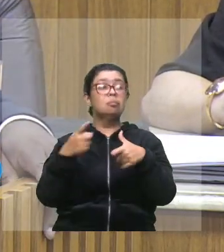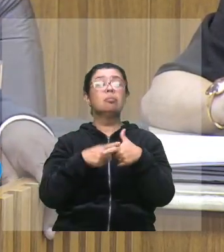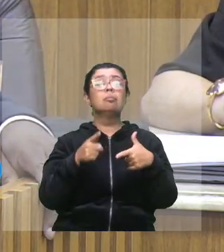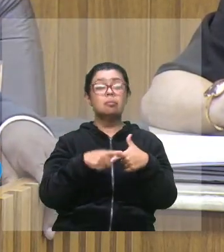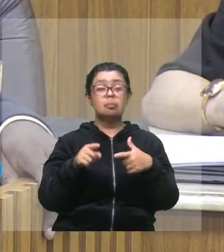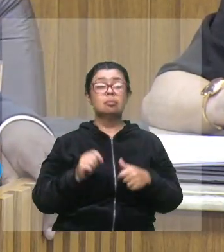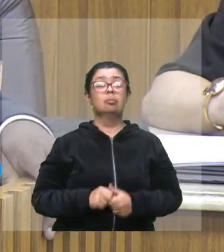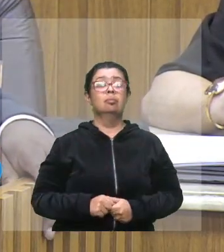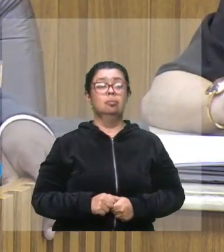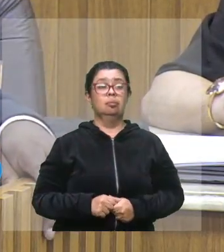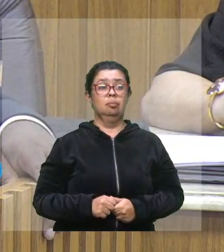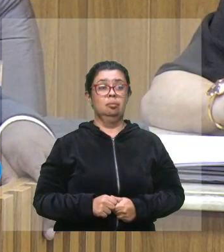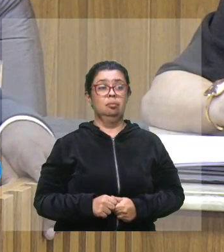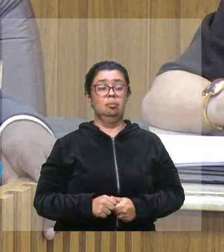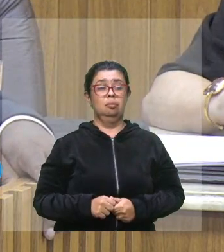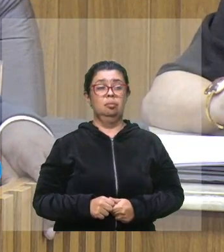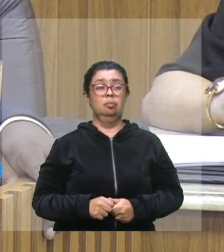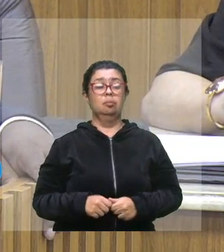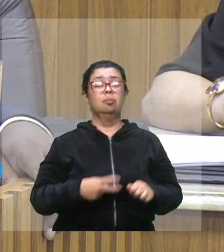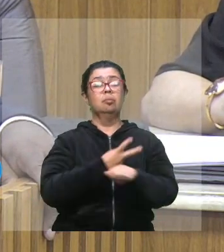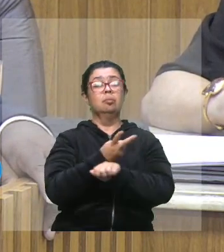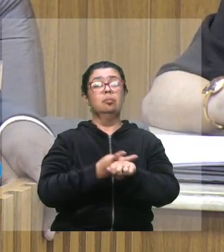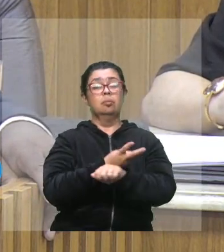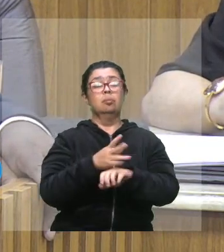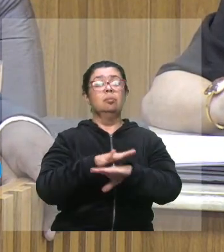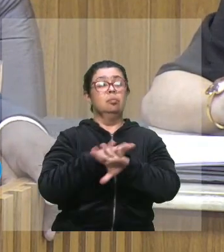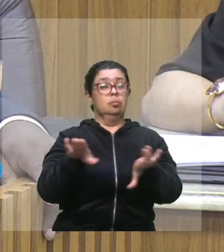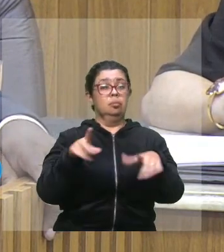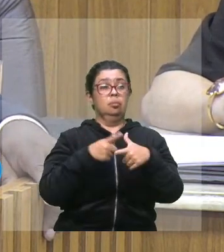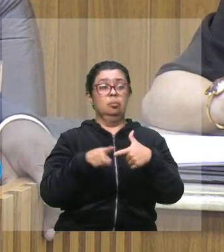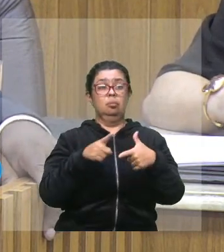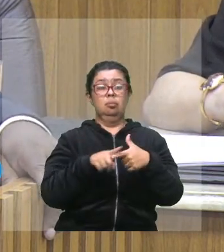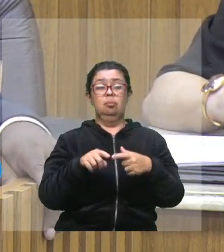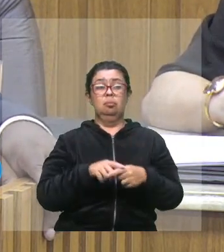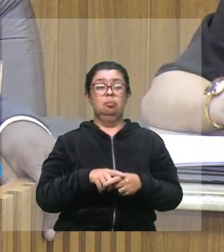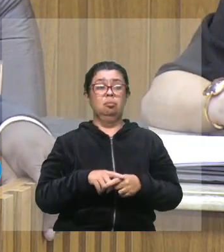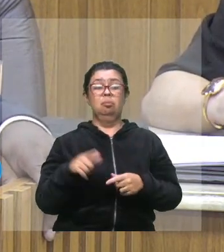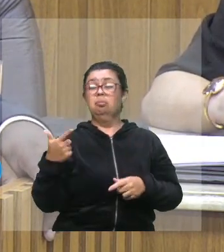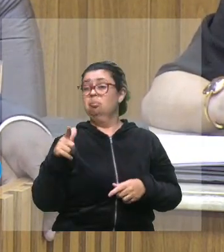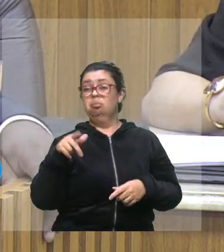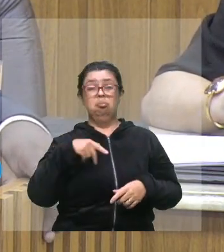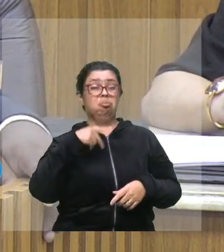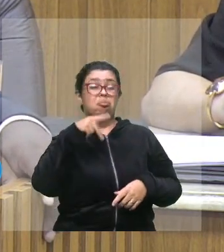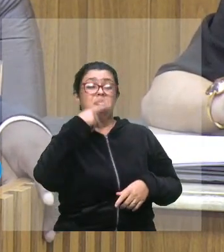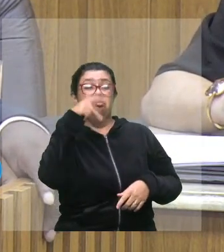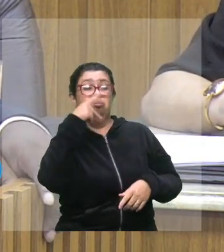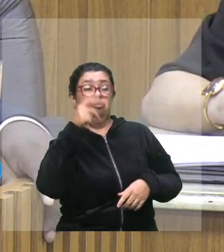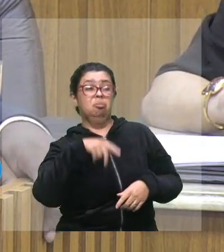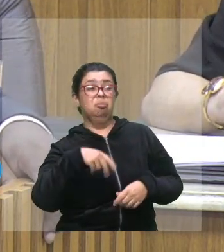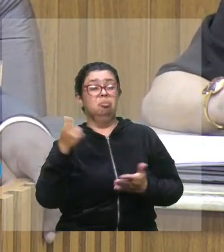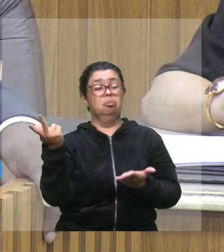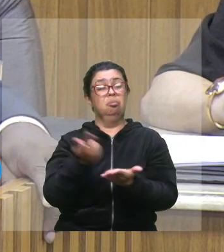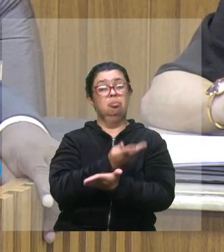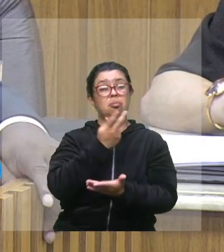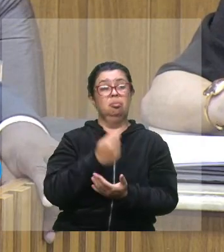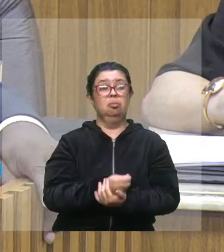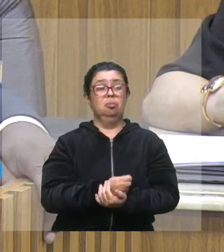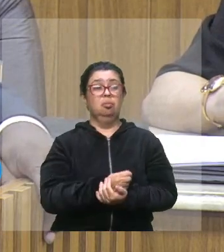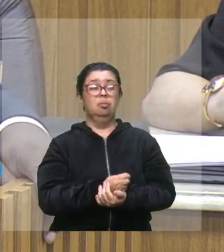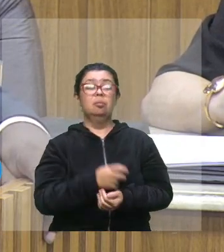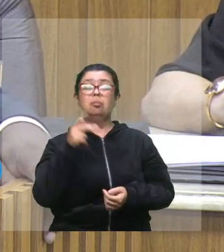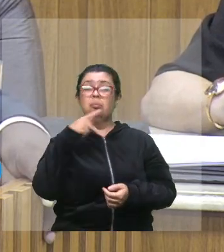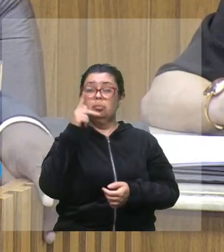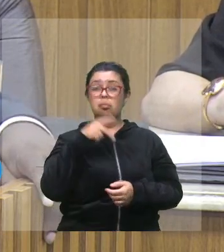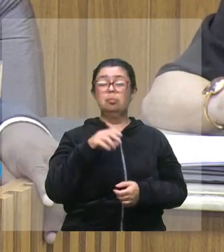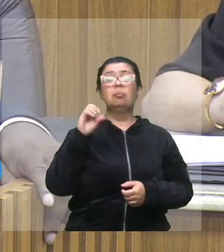Então, vamos buscar meio de resolver. Não vamos propagar somente aquilo que está errado. Vamos propagar aquilo que está